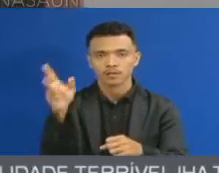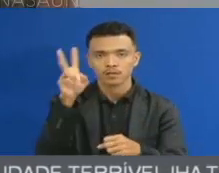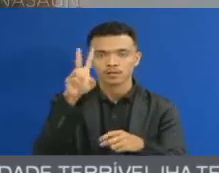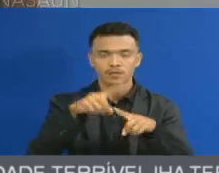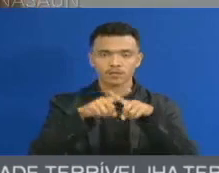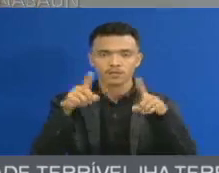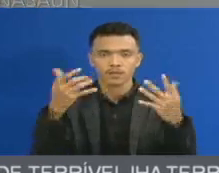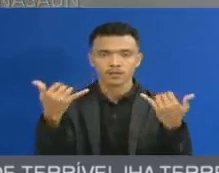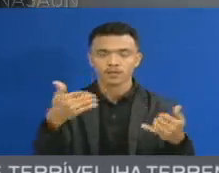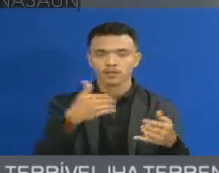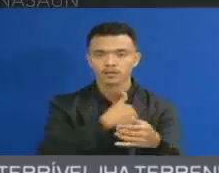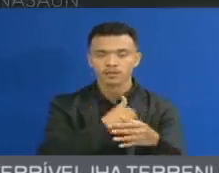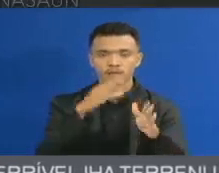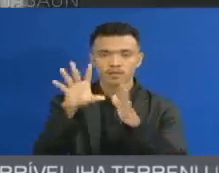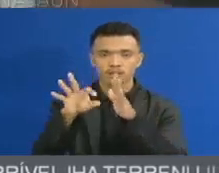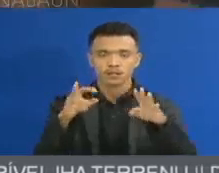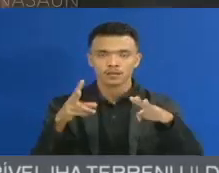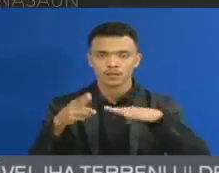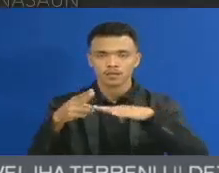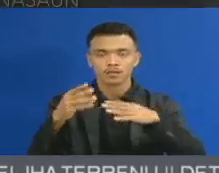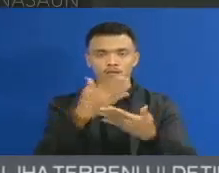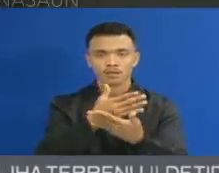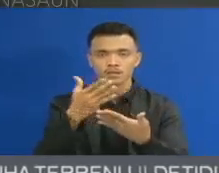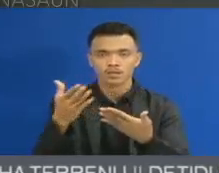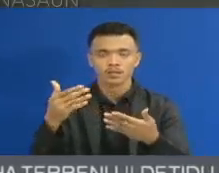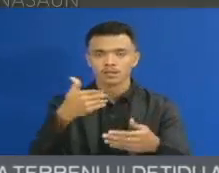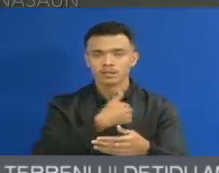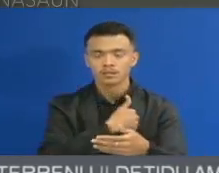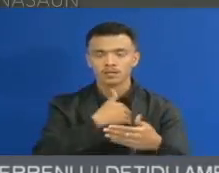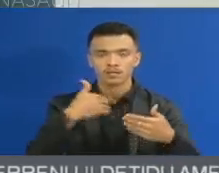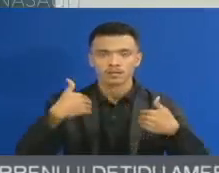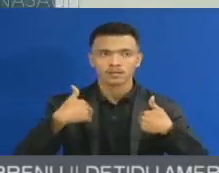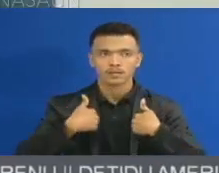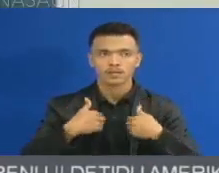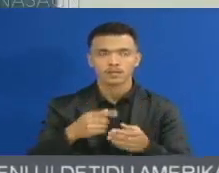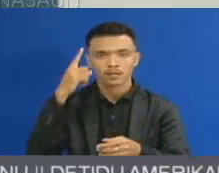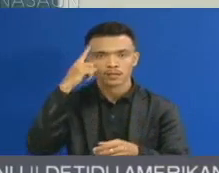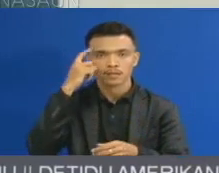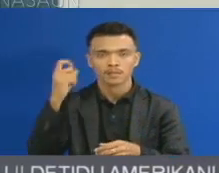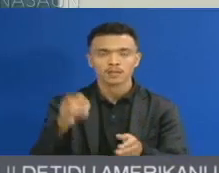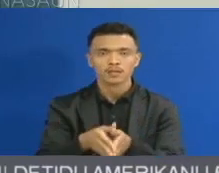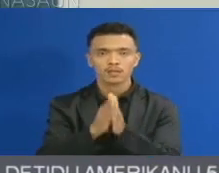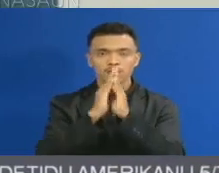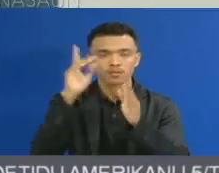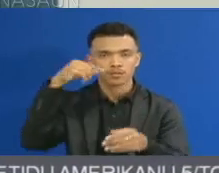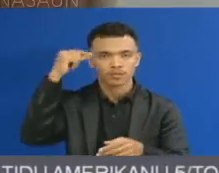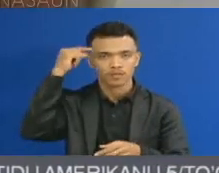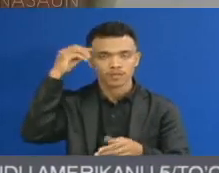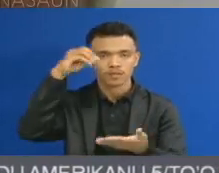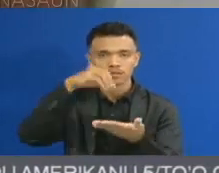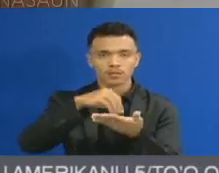ohin loron sidauk hetan inauguração no facilidade uma larang mos sidauk iha. Tambane, husuba governo, atu